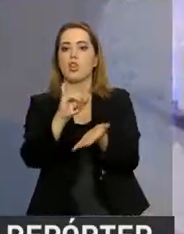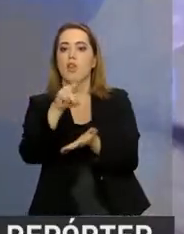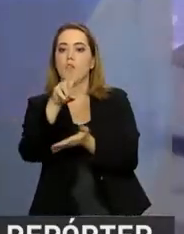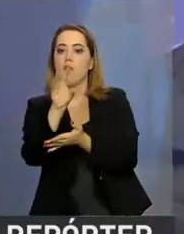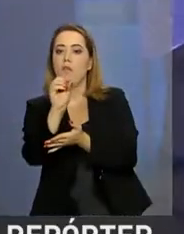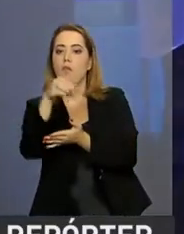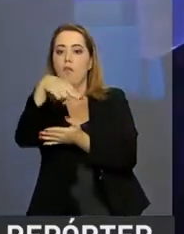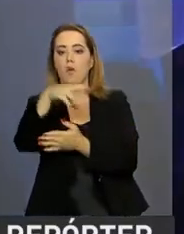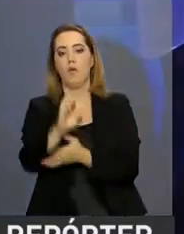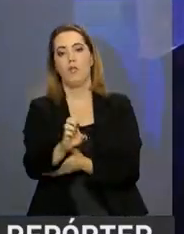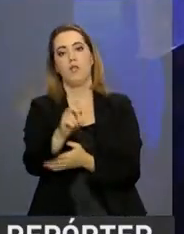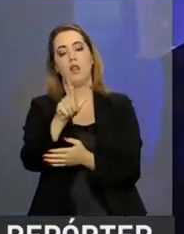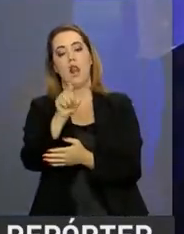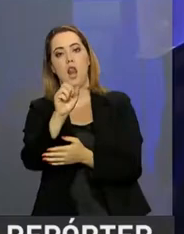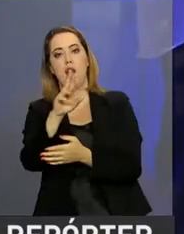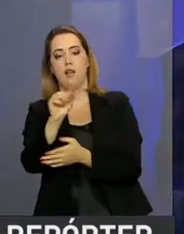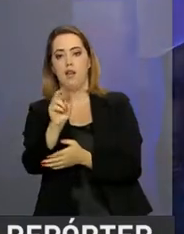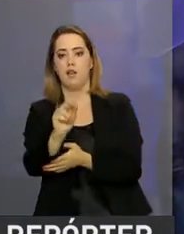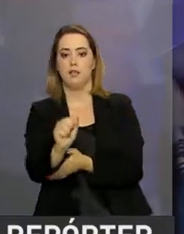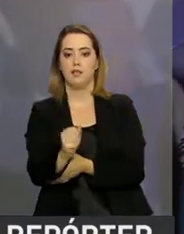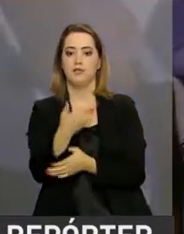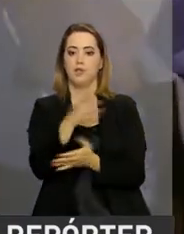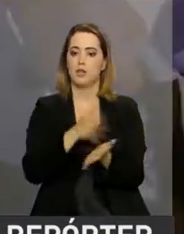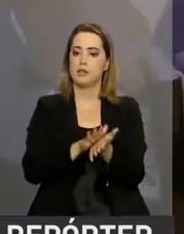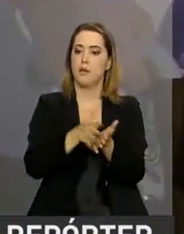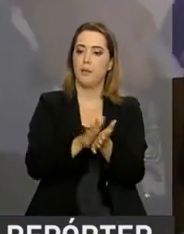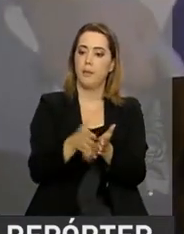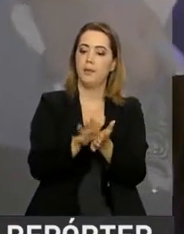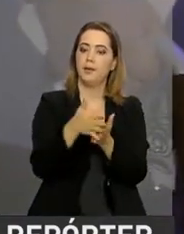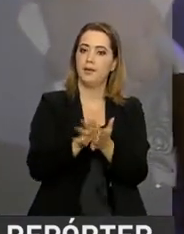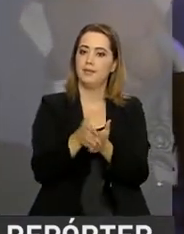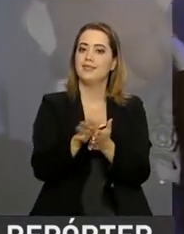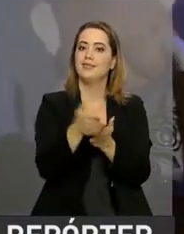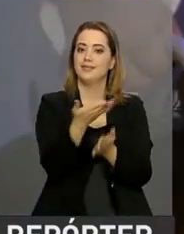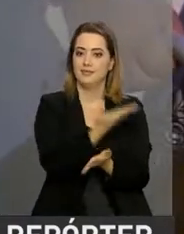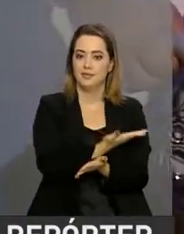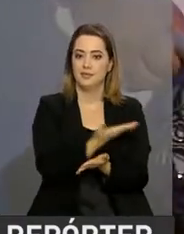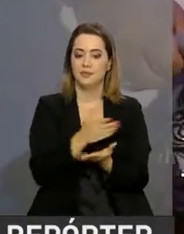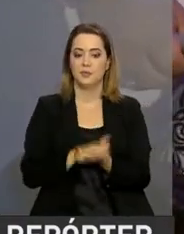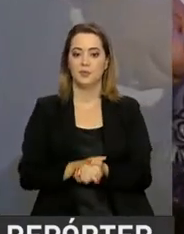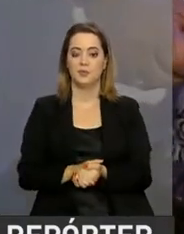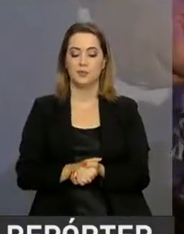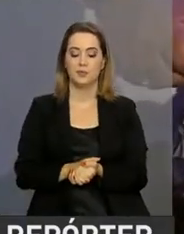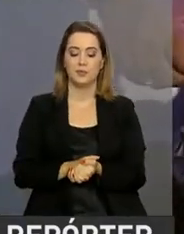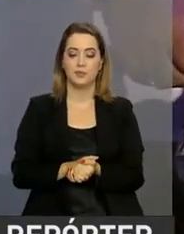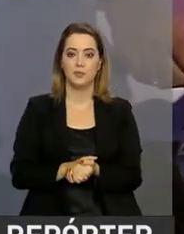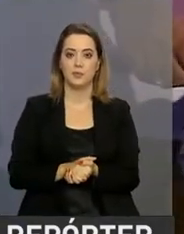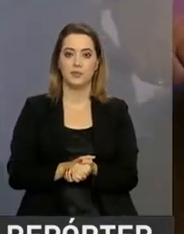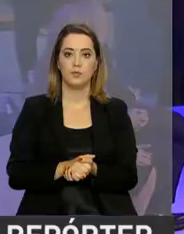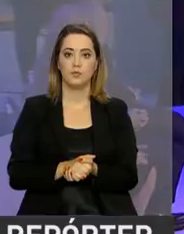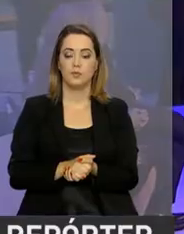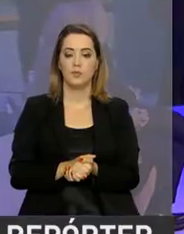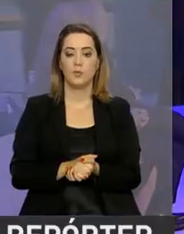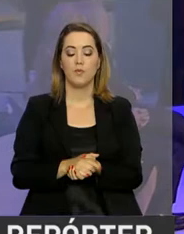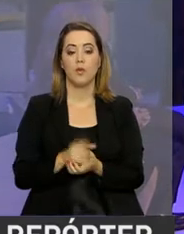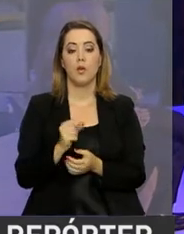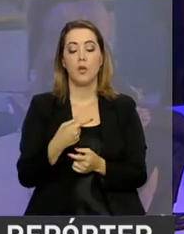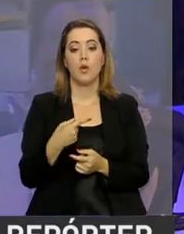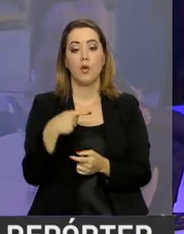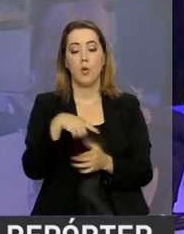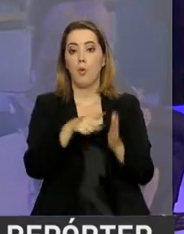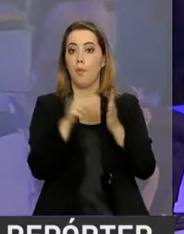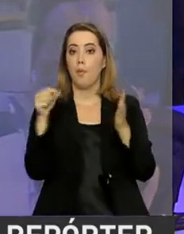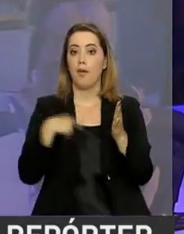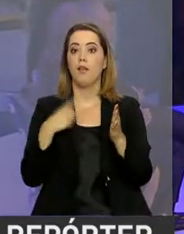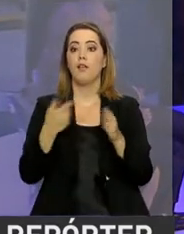Lara. Um samba que mexe o corpo da gente, e o vento vadio embalando a flor. O Palácio do